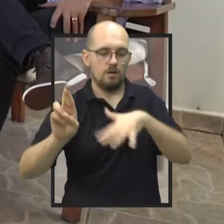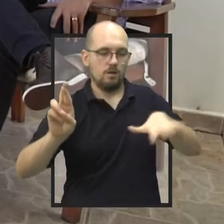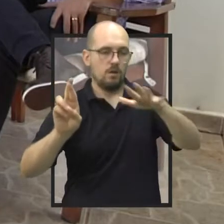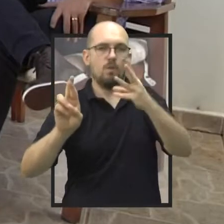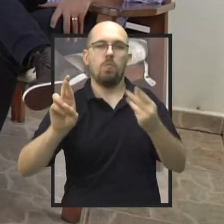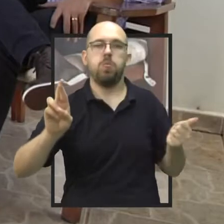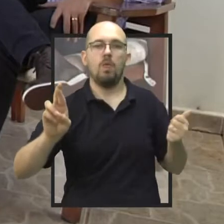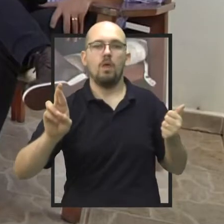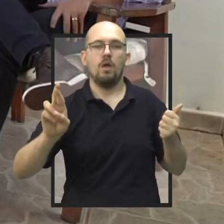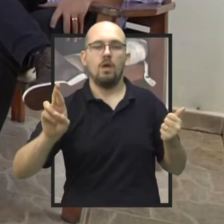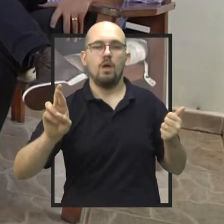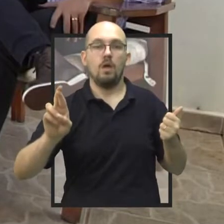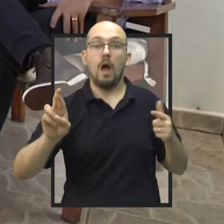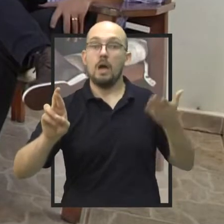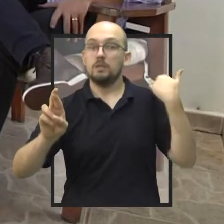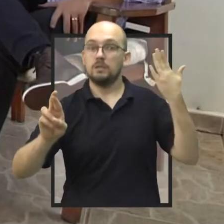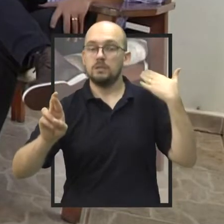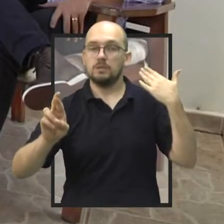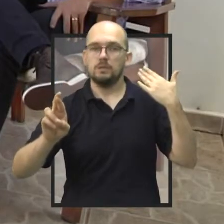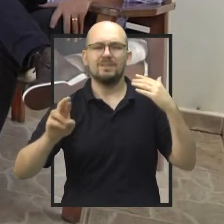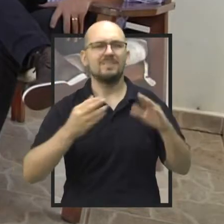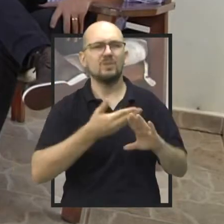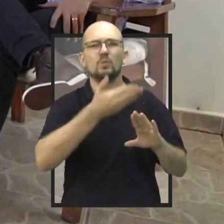executar o seu poder. Todas as